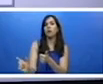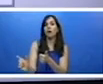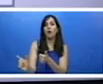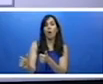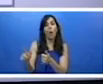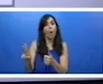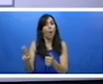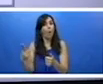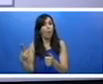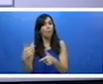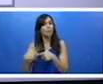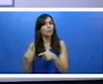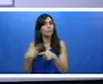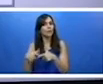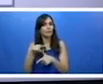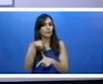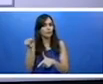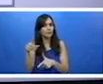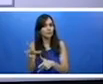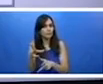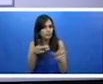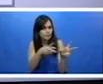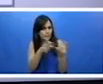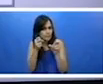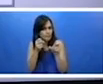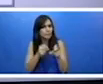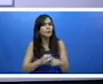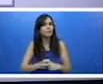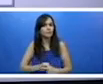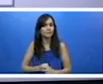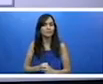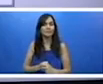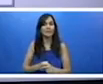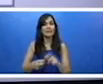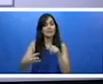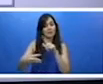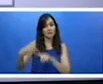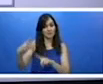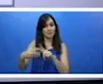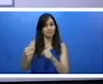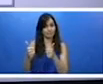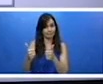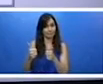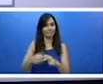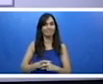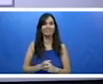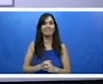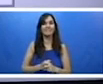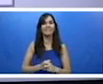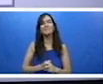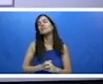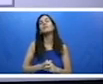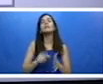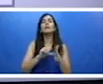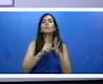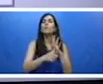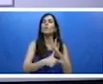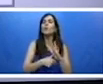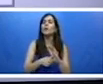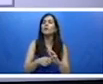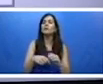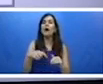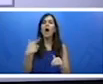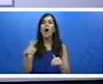você detectou. No mínimo 3, pelo menos. Já na quarta etapa dessa resenha,